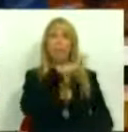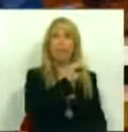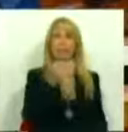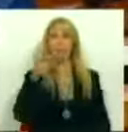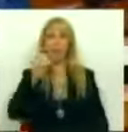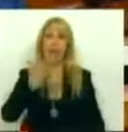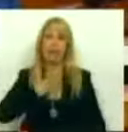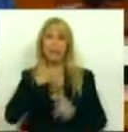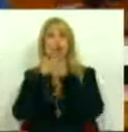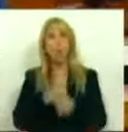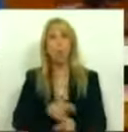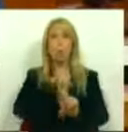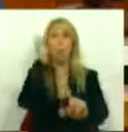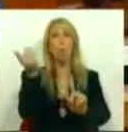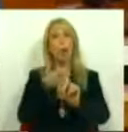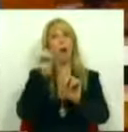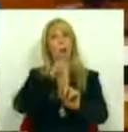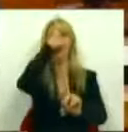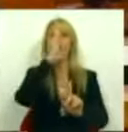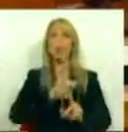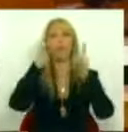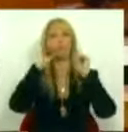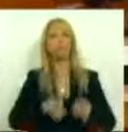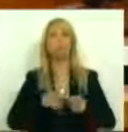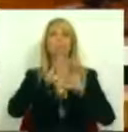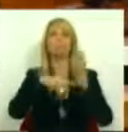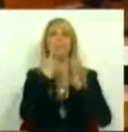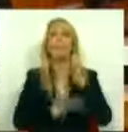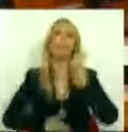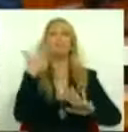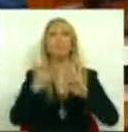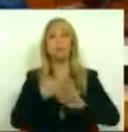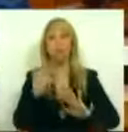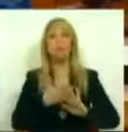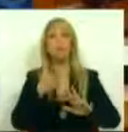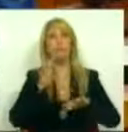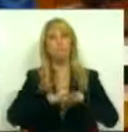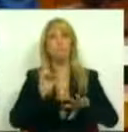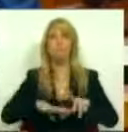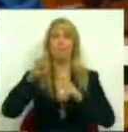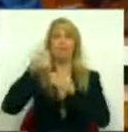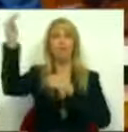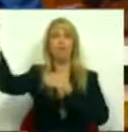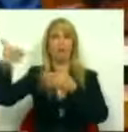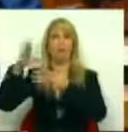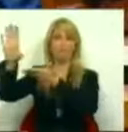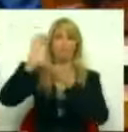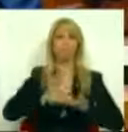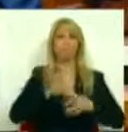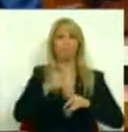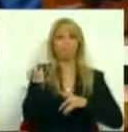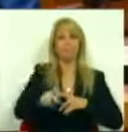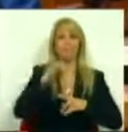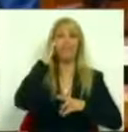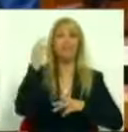PS-PSD cumpria um ano de mandato e implementava um plano de emergência para enfrentar, com ajuda externa, a crise financeira